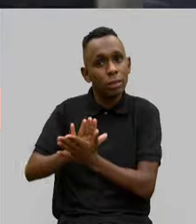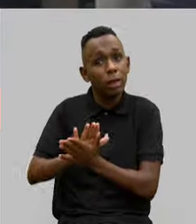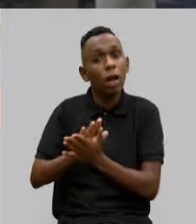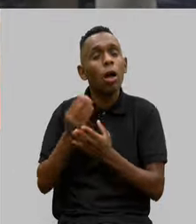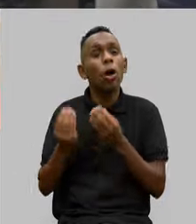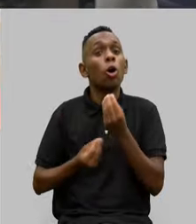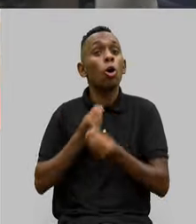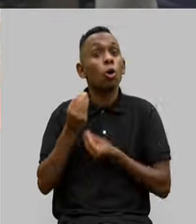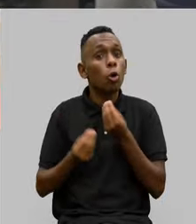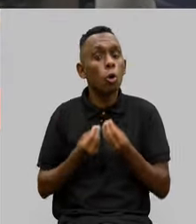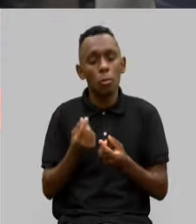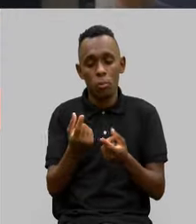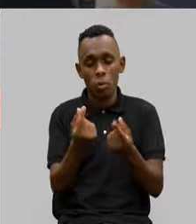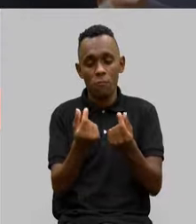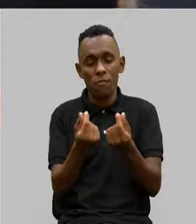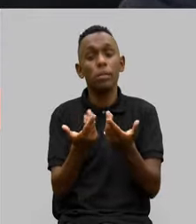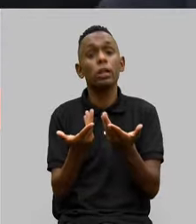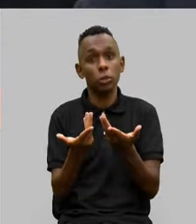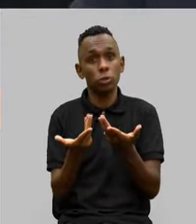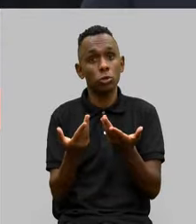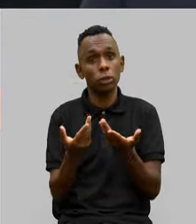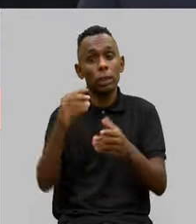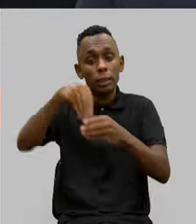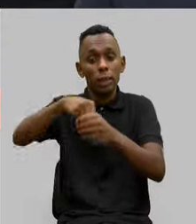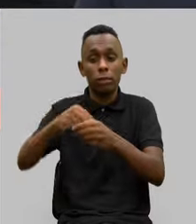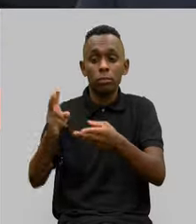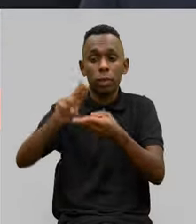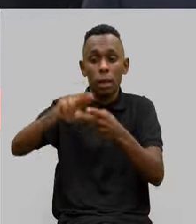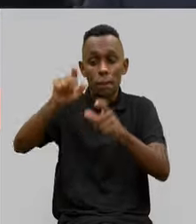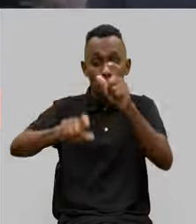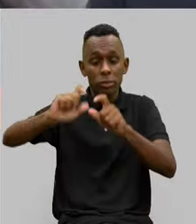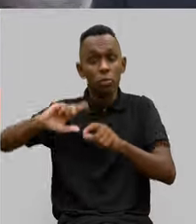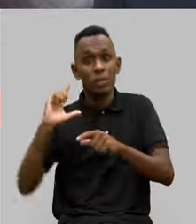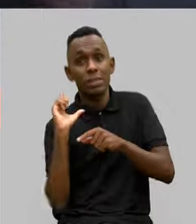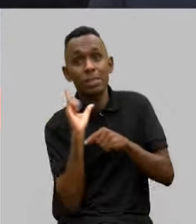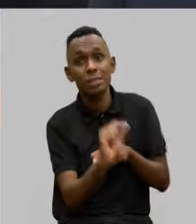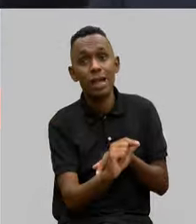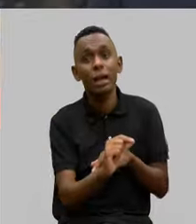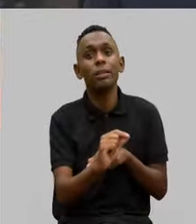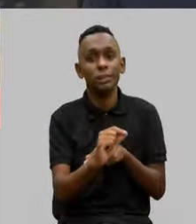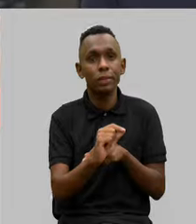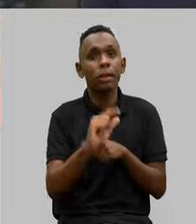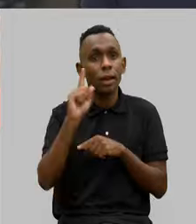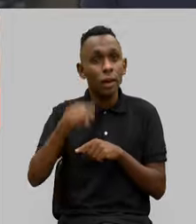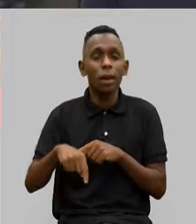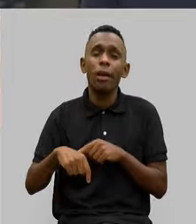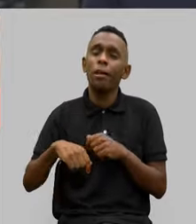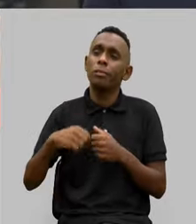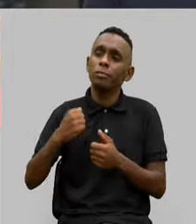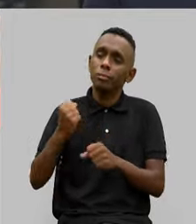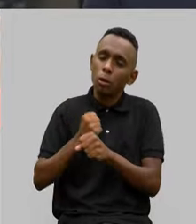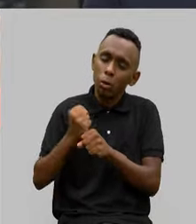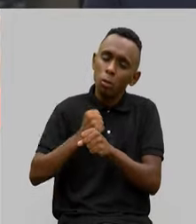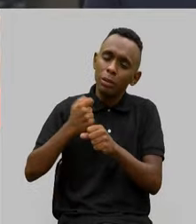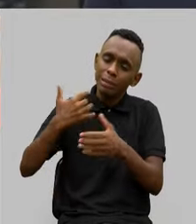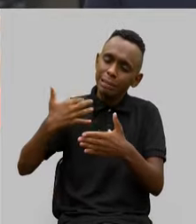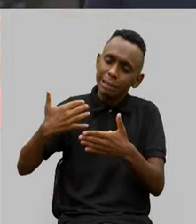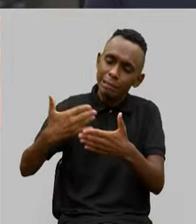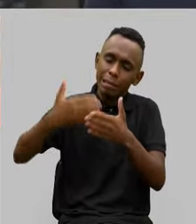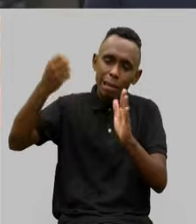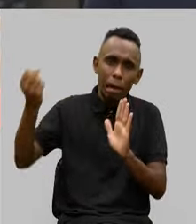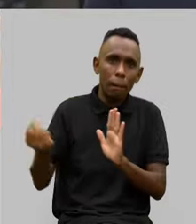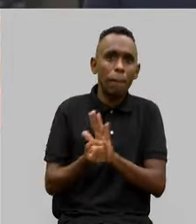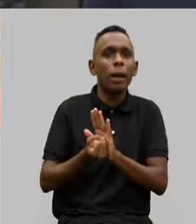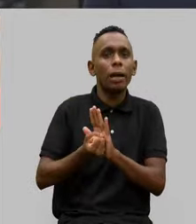vai gerar renda para quem hoje tá dentro do sistema prisional e que vai sair e que carrega durante anos e anos a marca de quem ficou no sistema